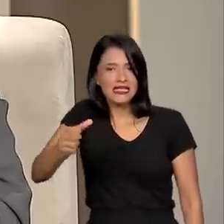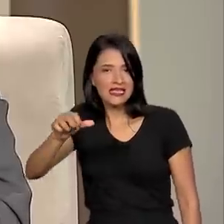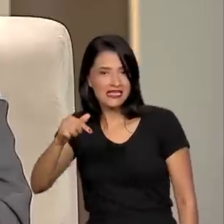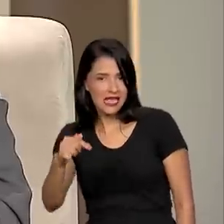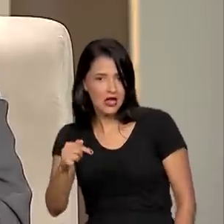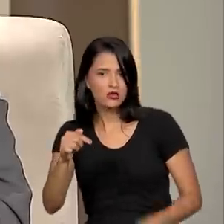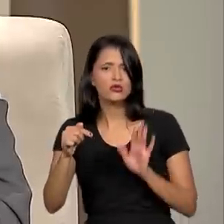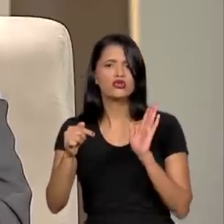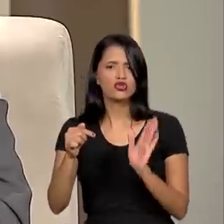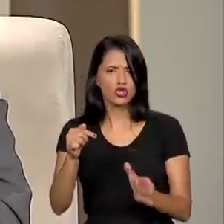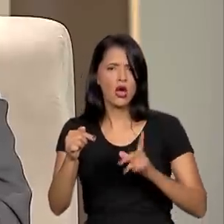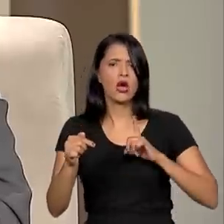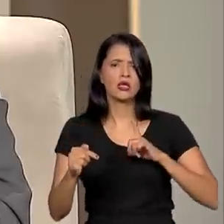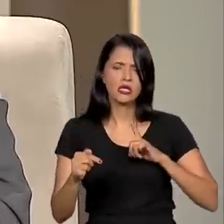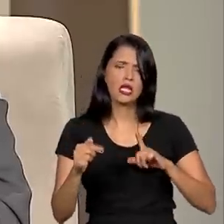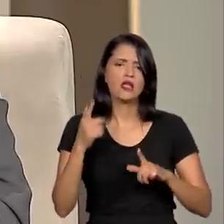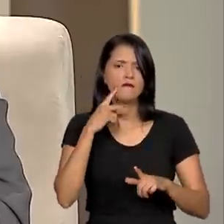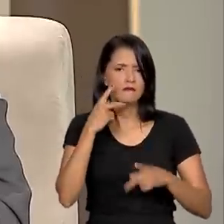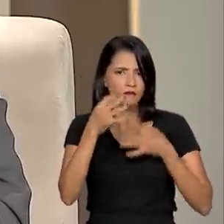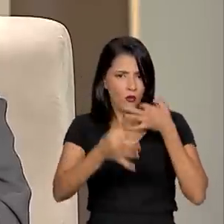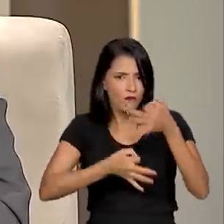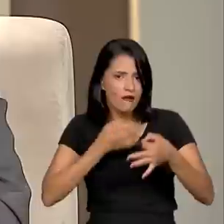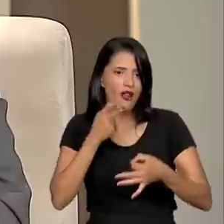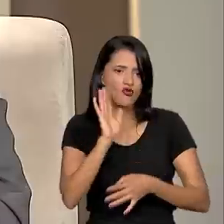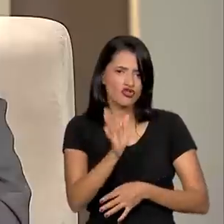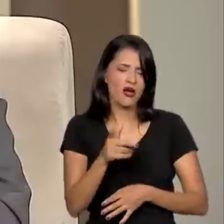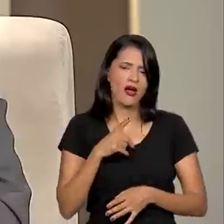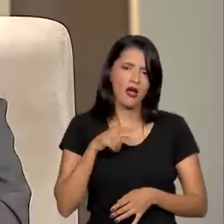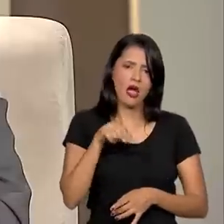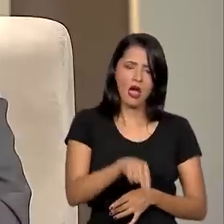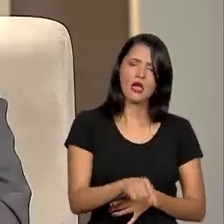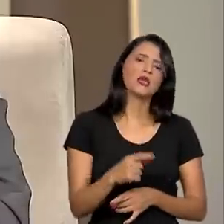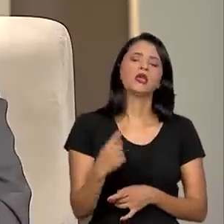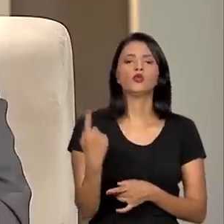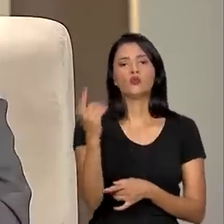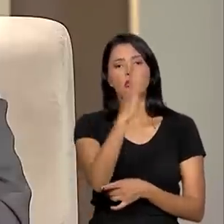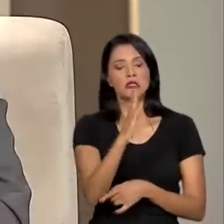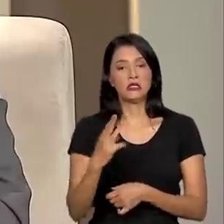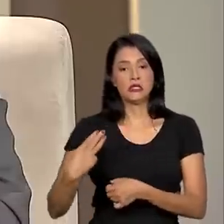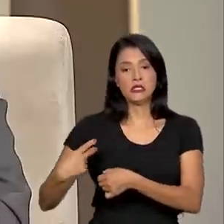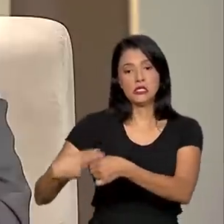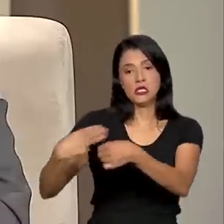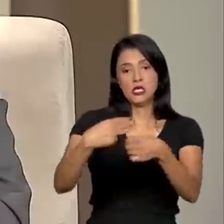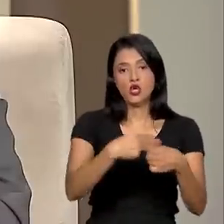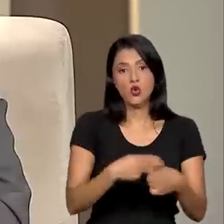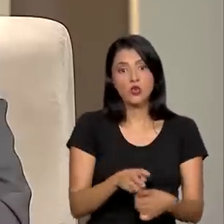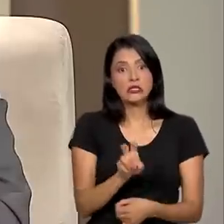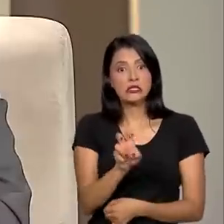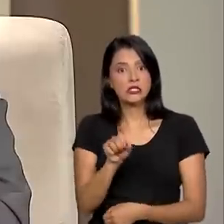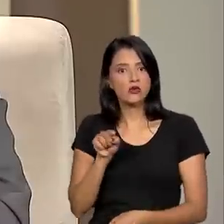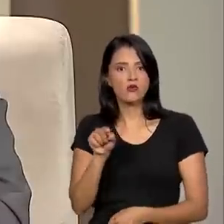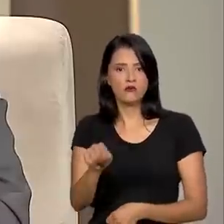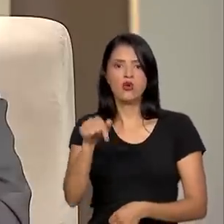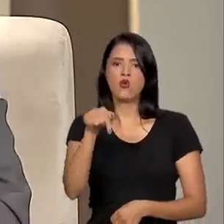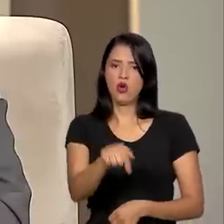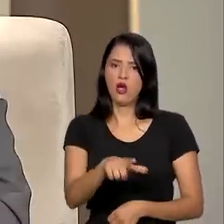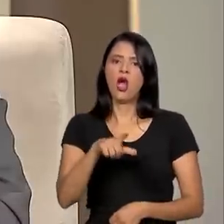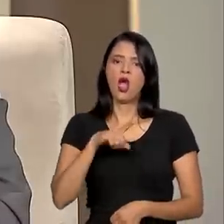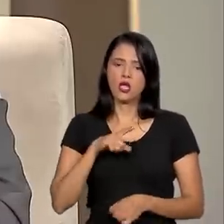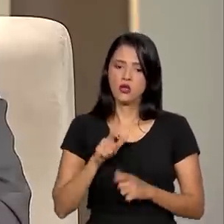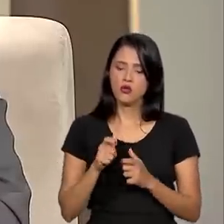tivemos a oportunidade aqui de fazer esse comentário. O Brasil tem 5 mil municípios. O Brasil tem um campo museal muito forte e as